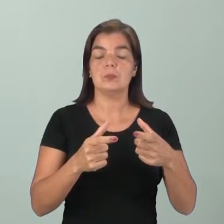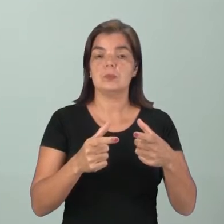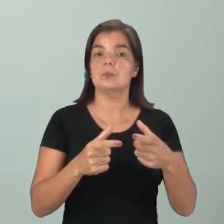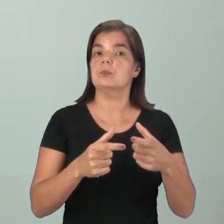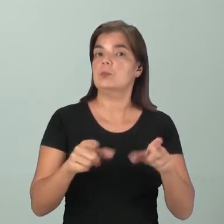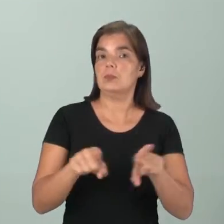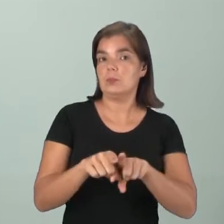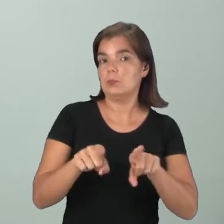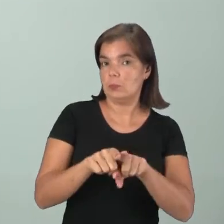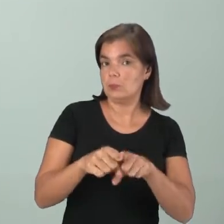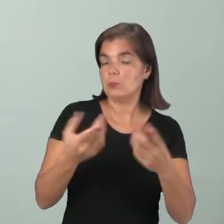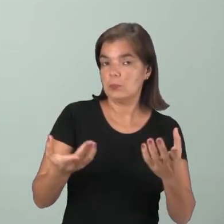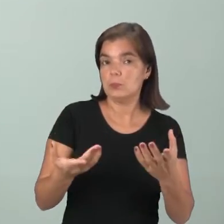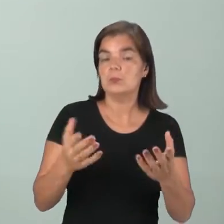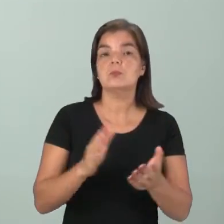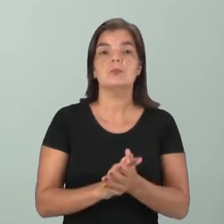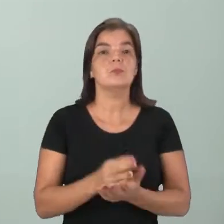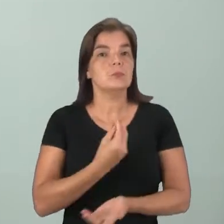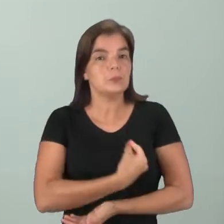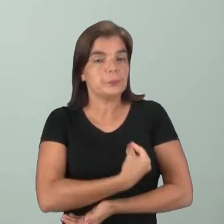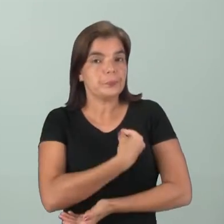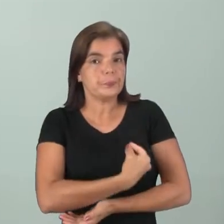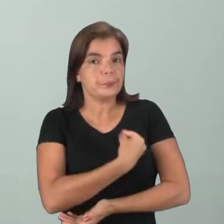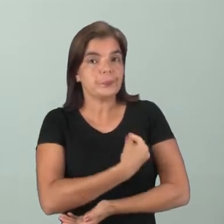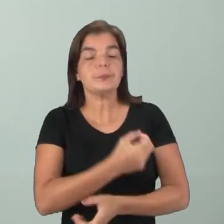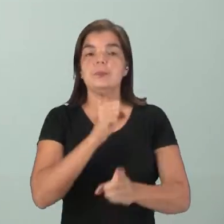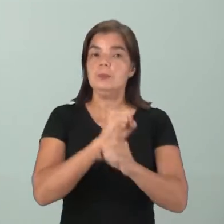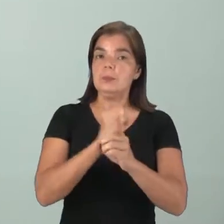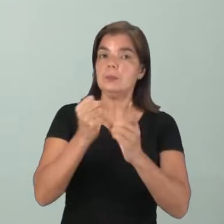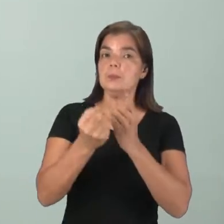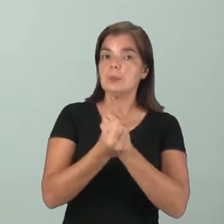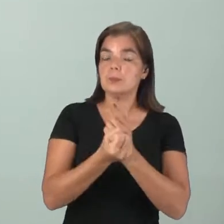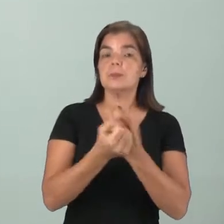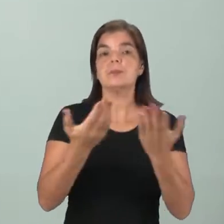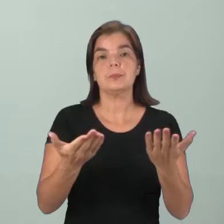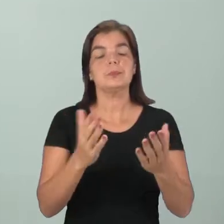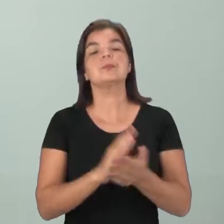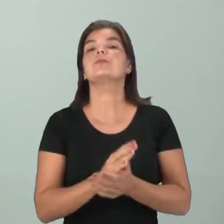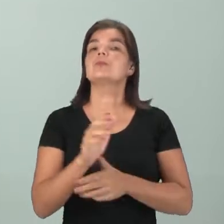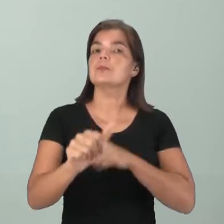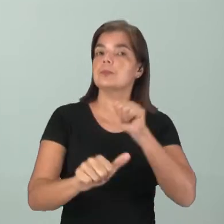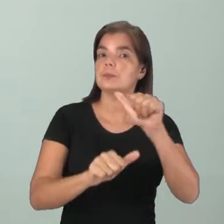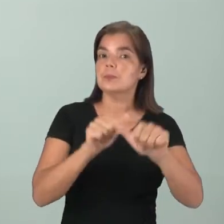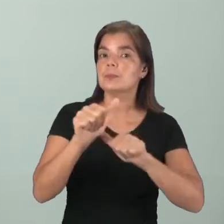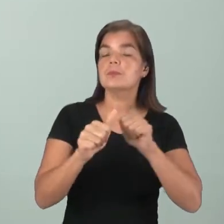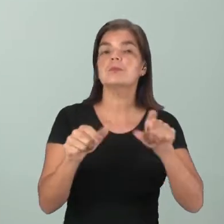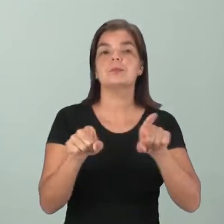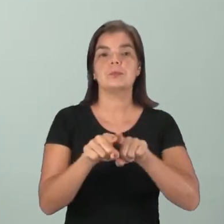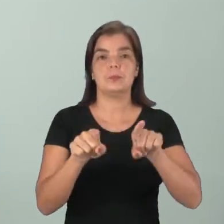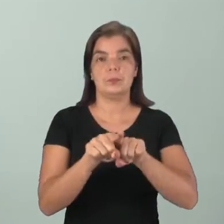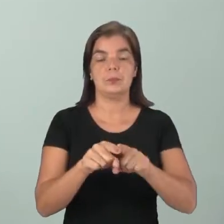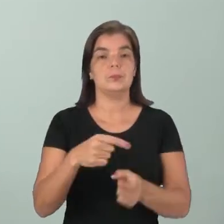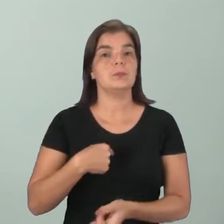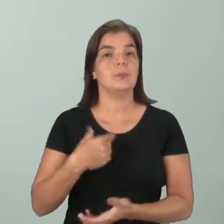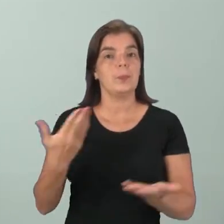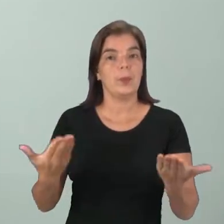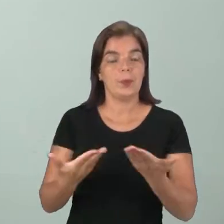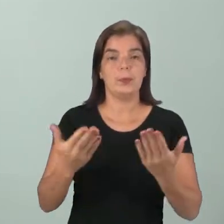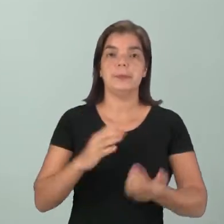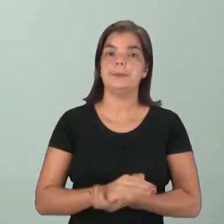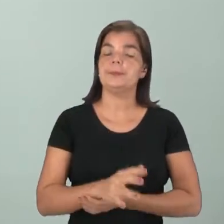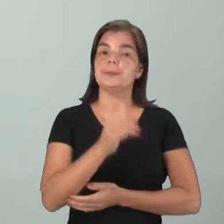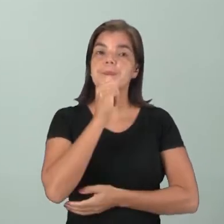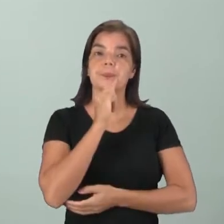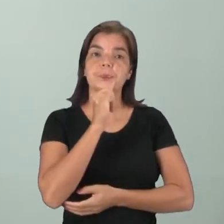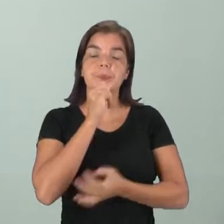mais intencionais, de mais aspectos mais de convivência quanto sociedade, seja para essas transformações